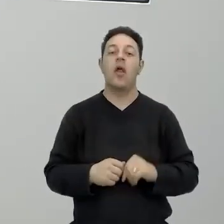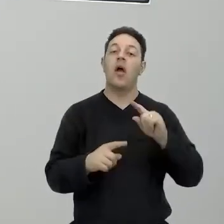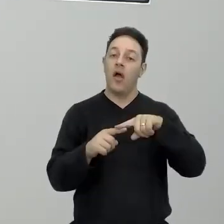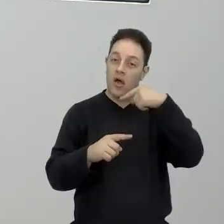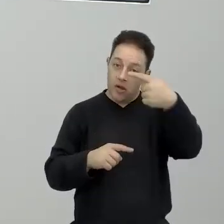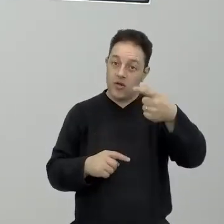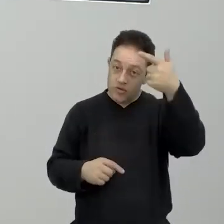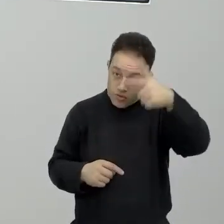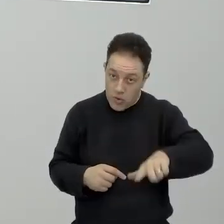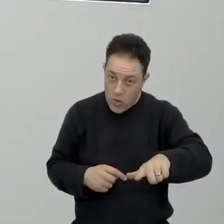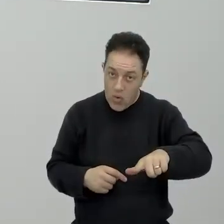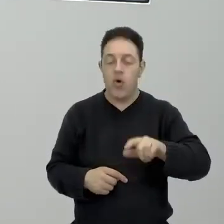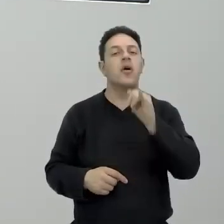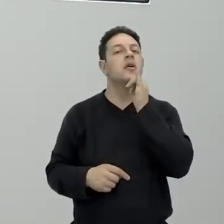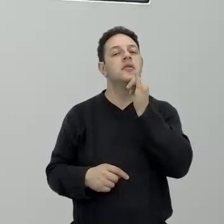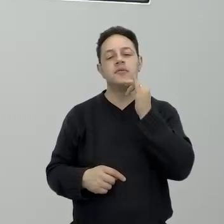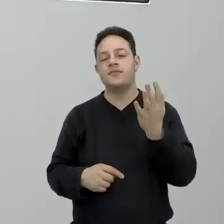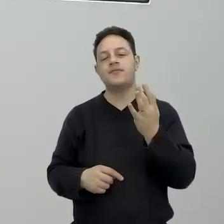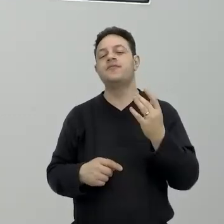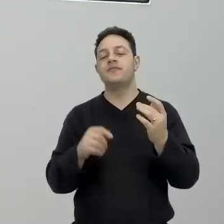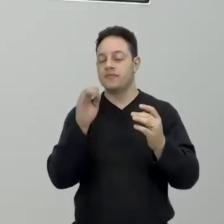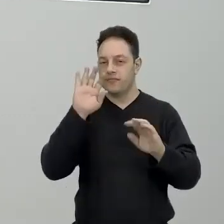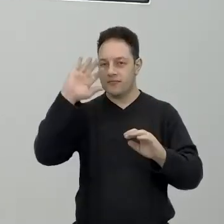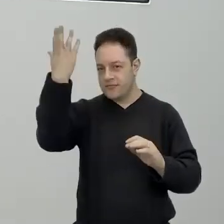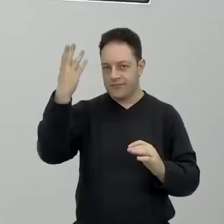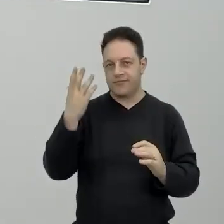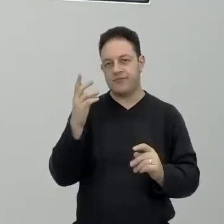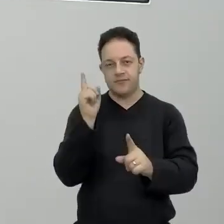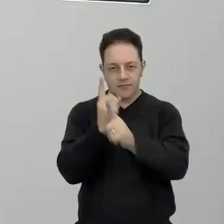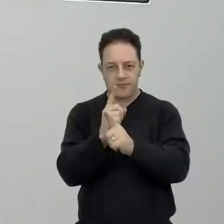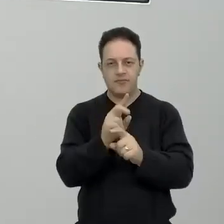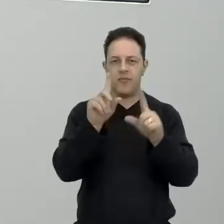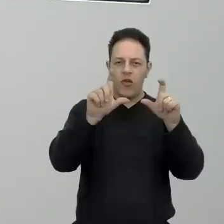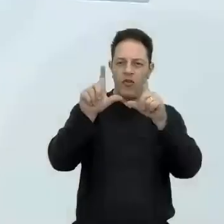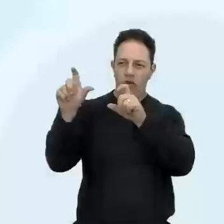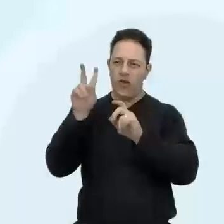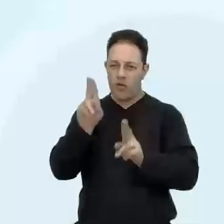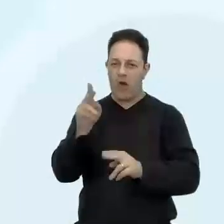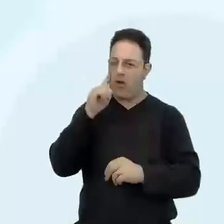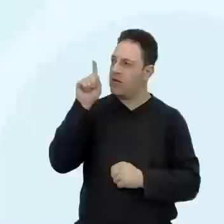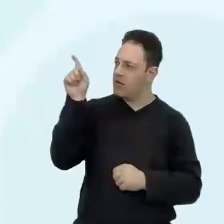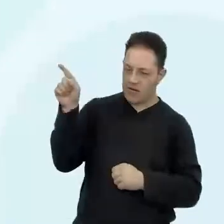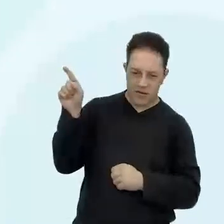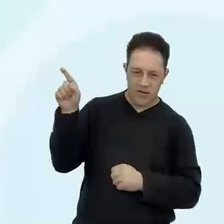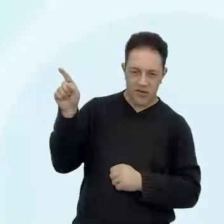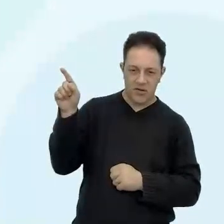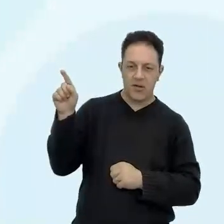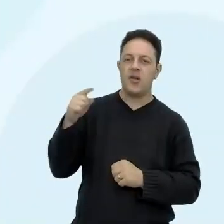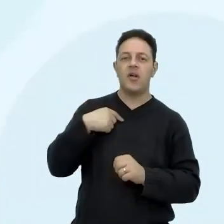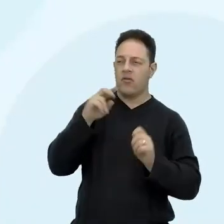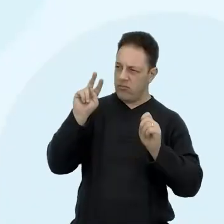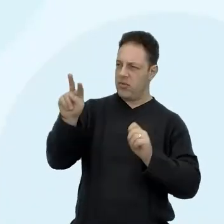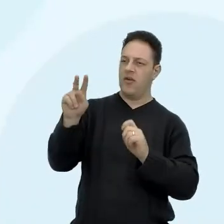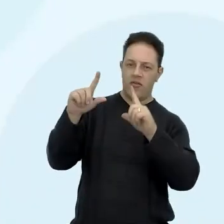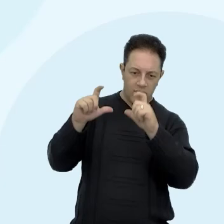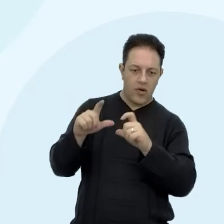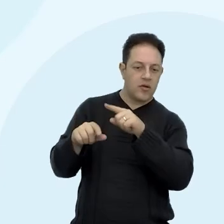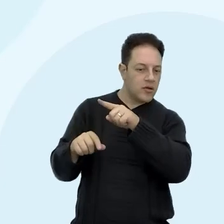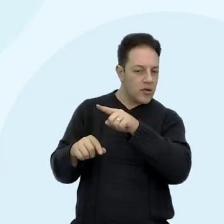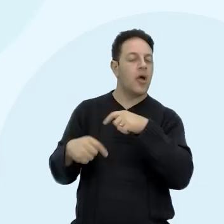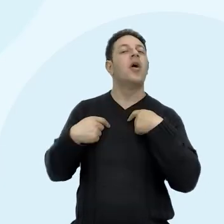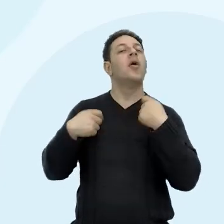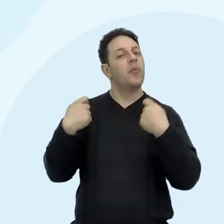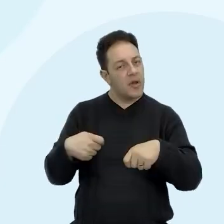vez que nós nos depararmos com imagens como essa que nós vimos aí no slide, a gente